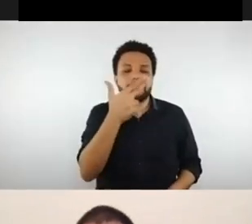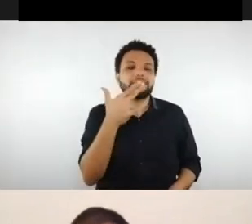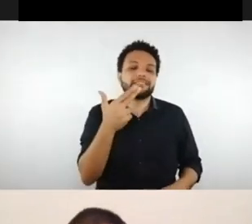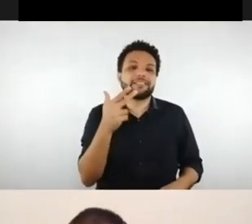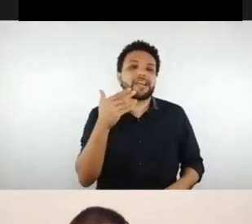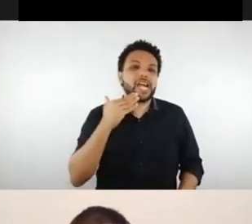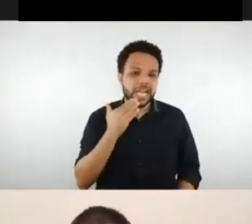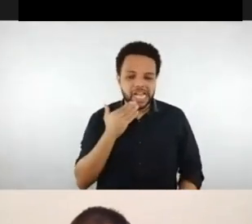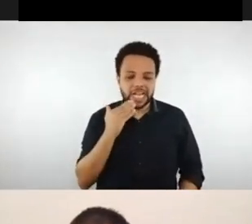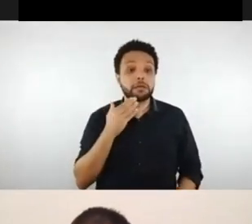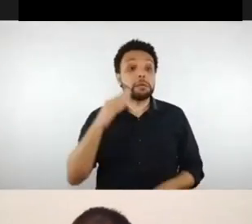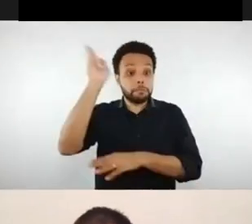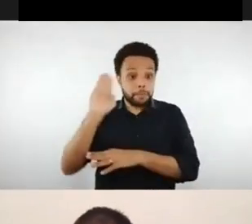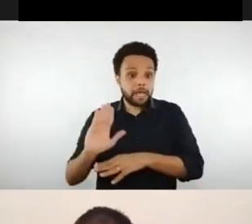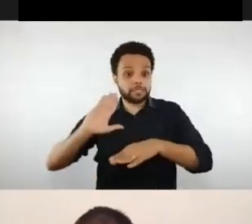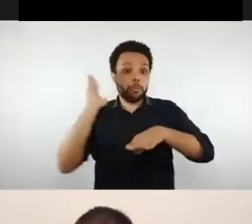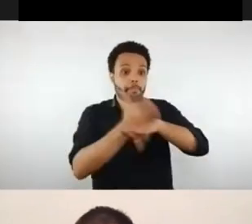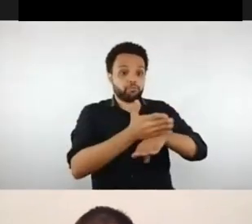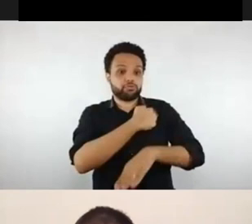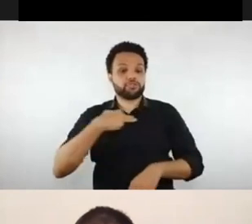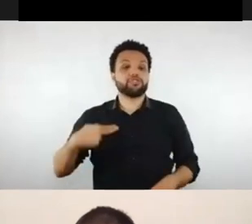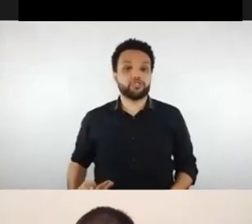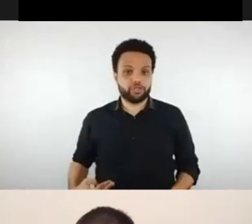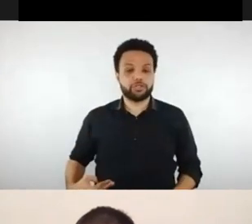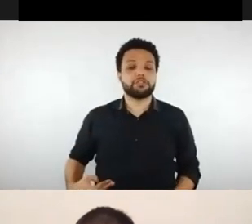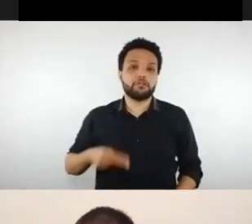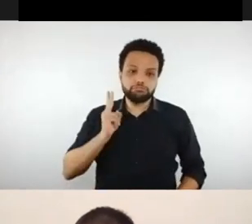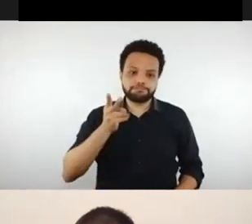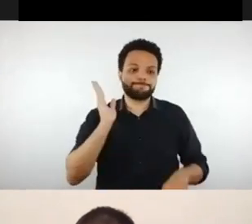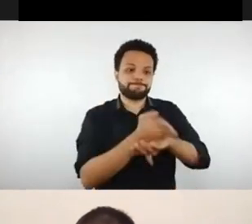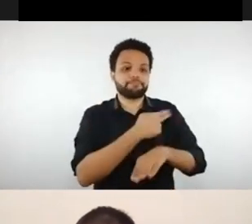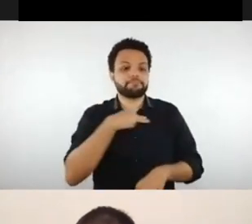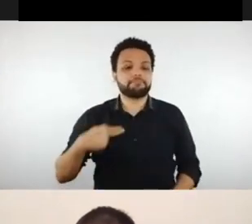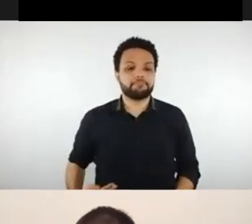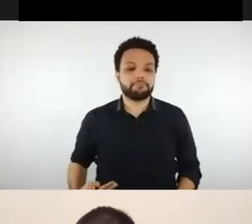Joseph Nye, que inventou, cunhou não, o termo soft